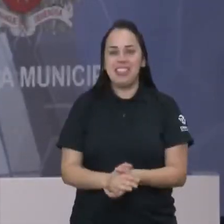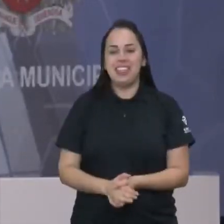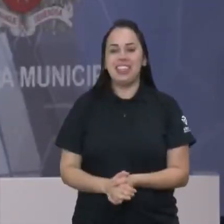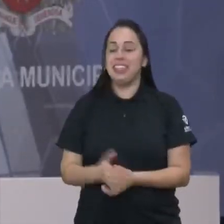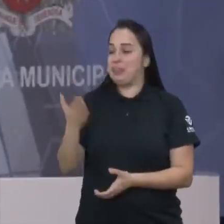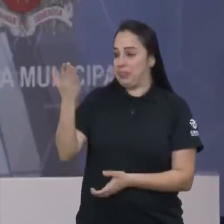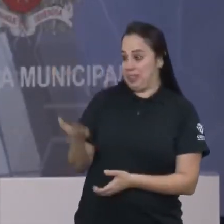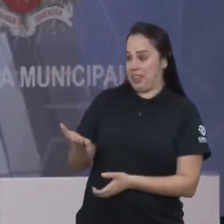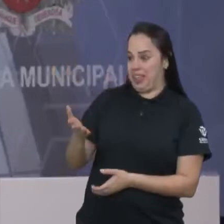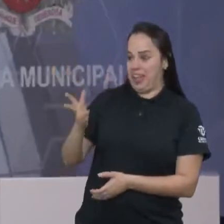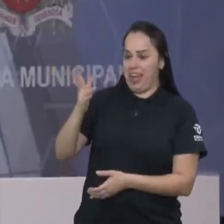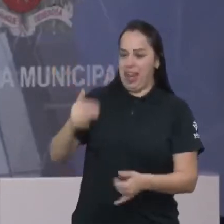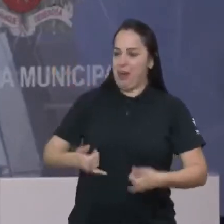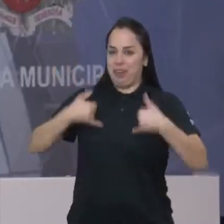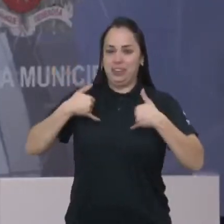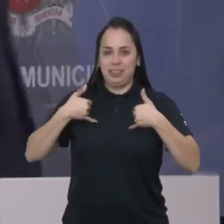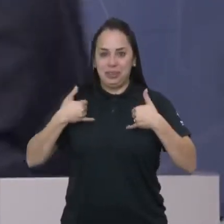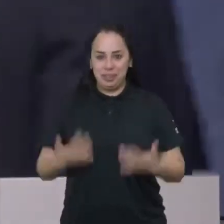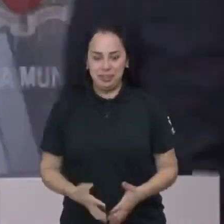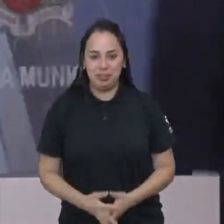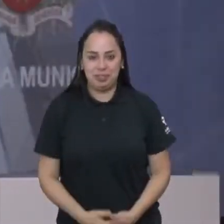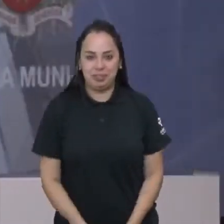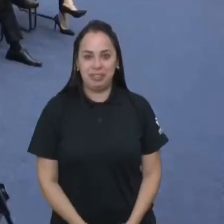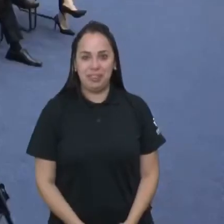você é um orgulho para a nossa cidade.